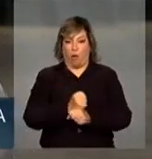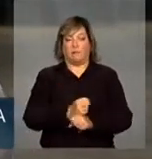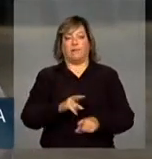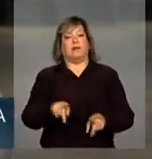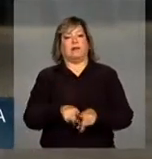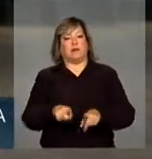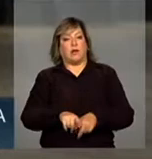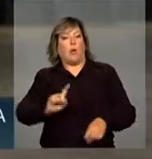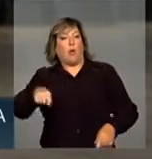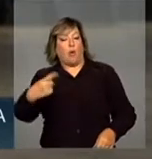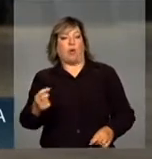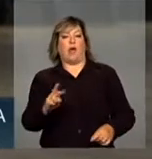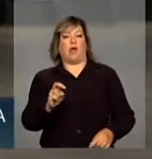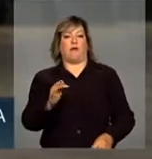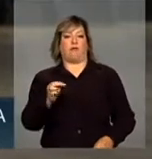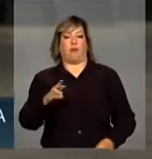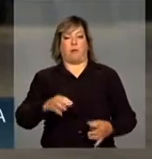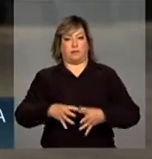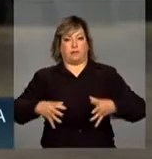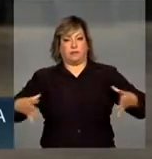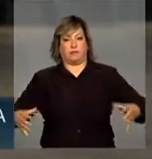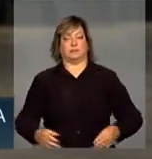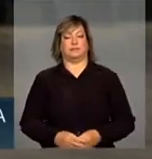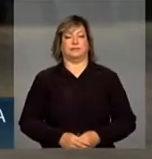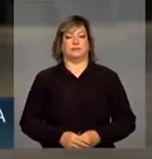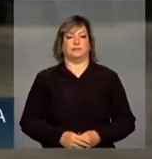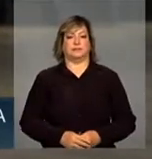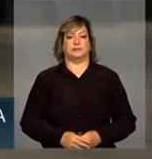Ministro, o Grupo EBX mostrou interesse?